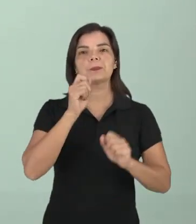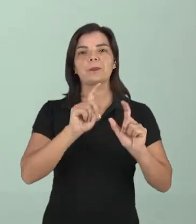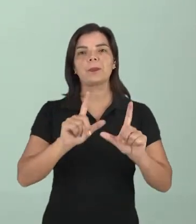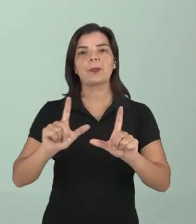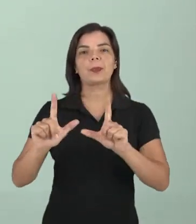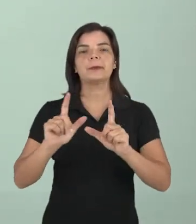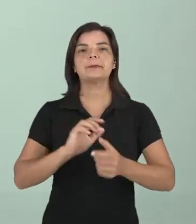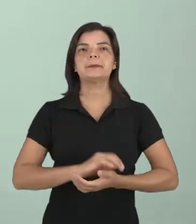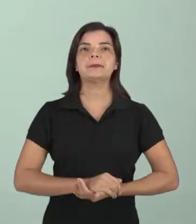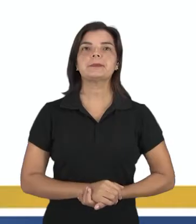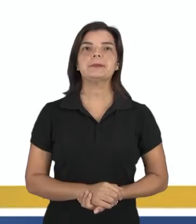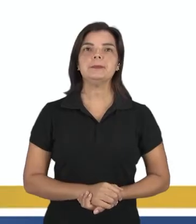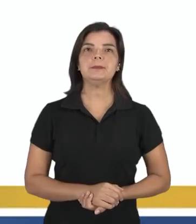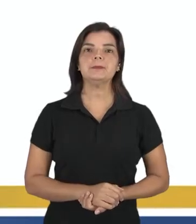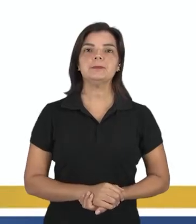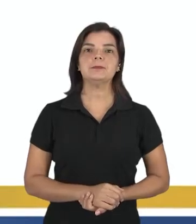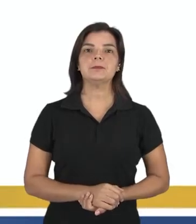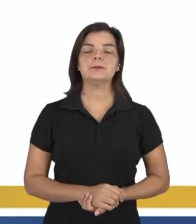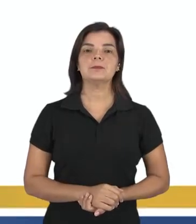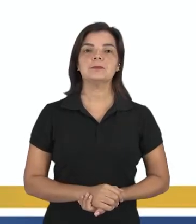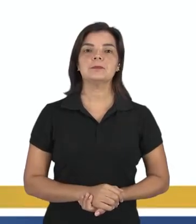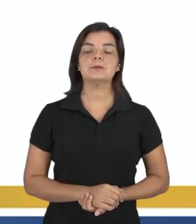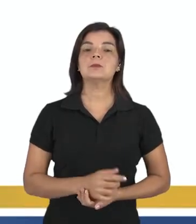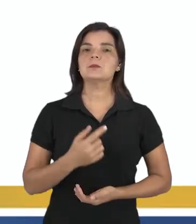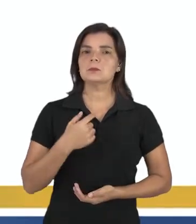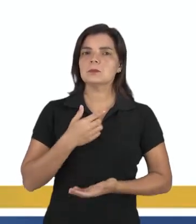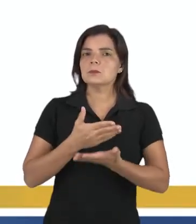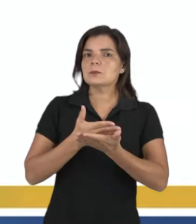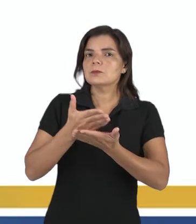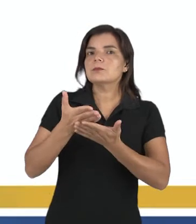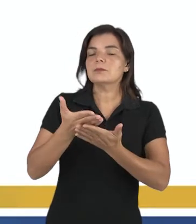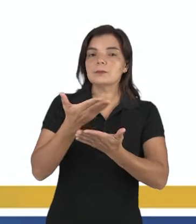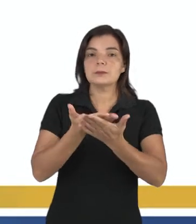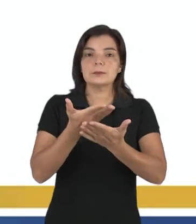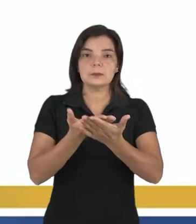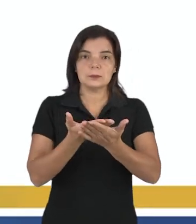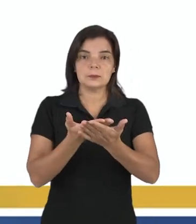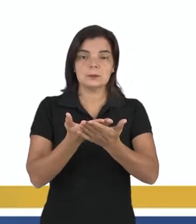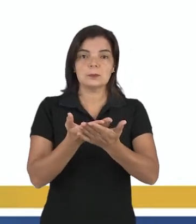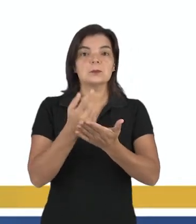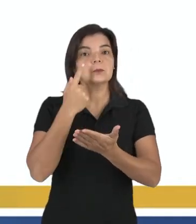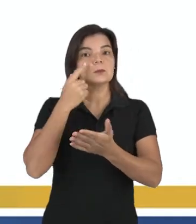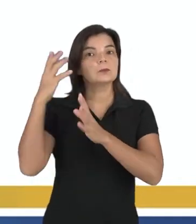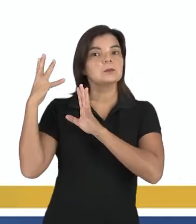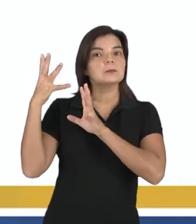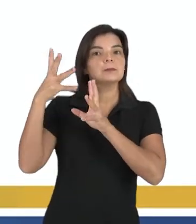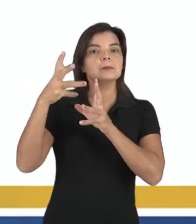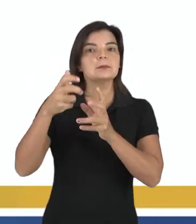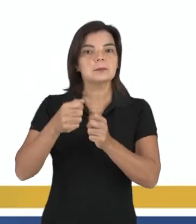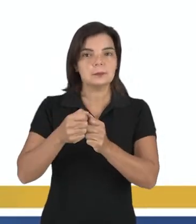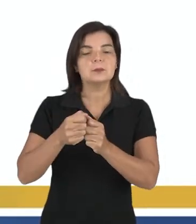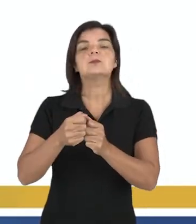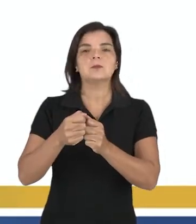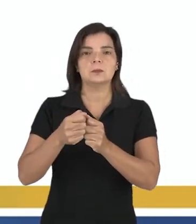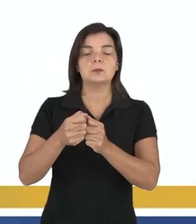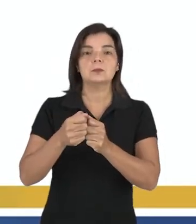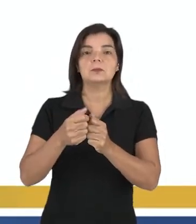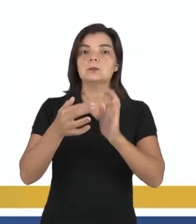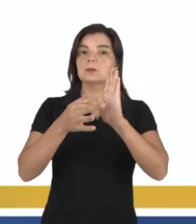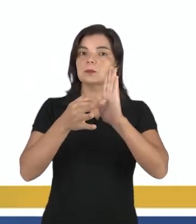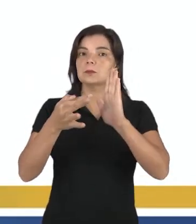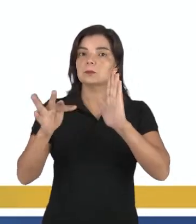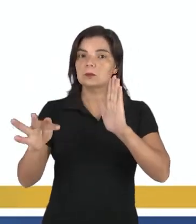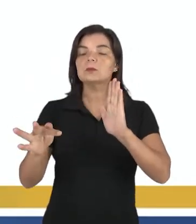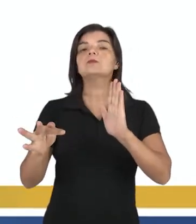nosso material. Então, para nós iniciarmos a aula de hoje, nós vamos recordar as